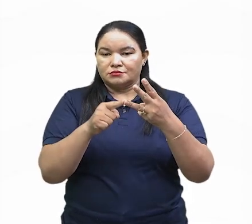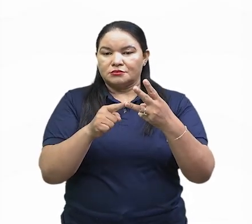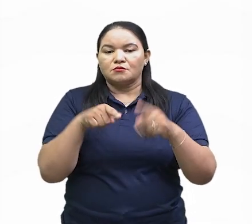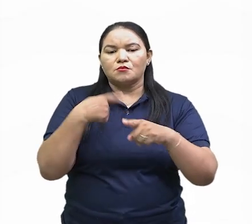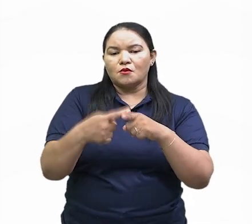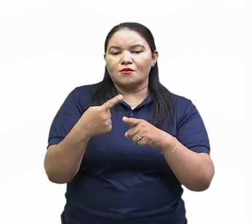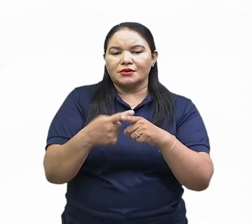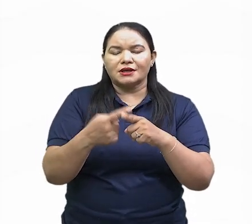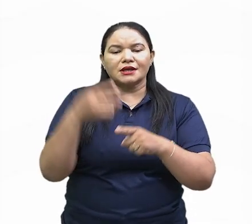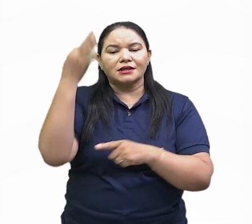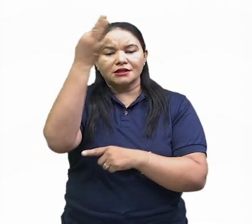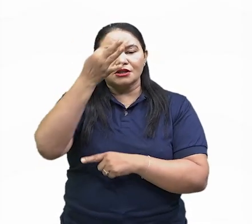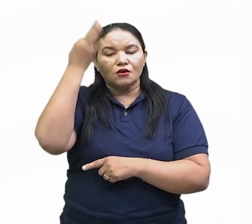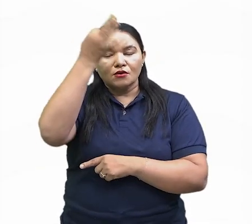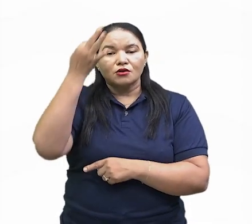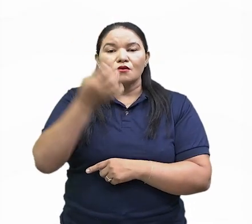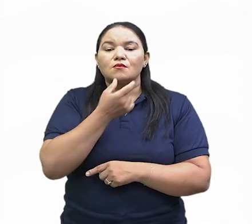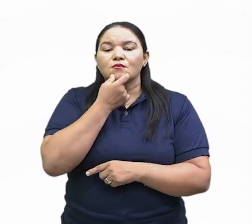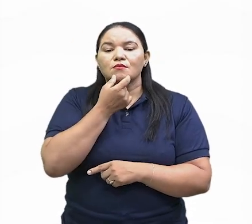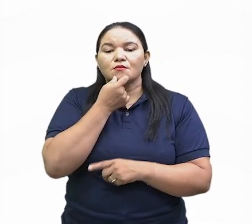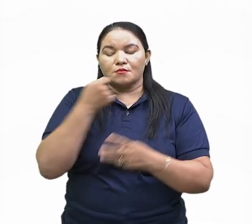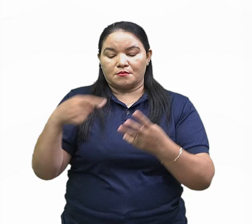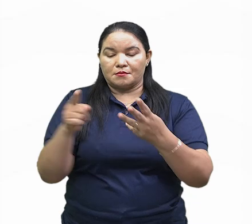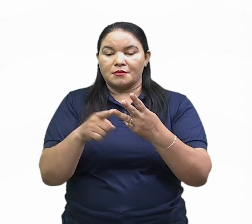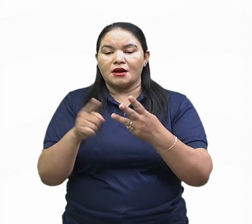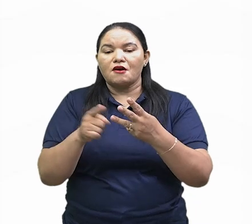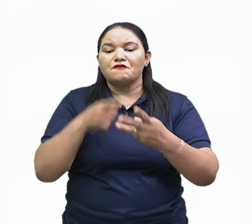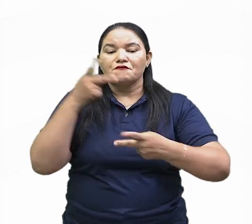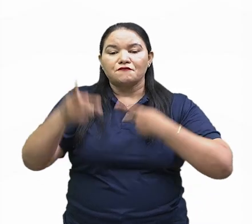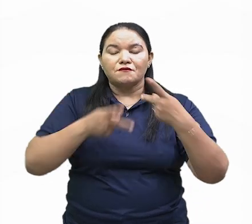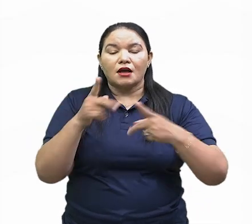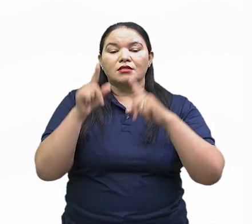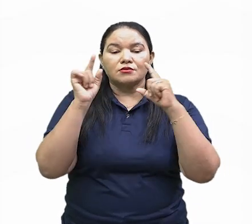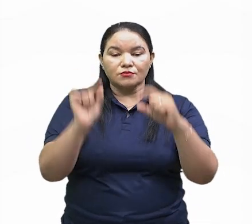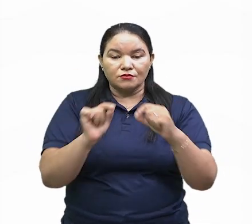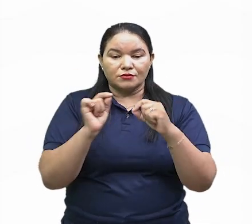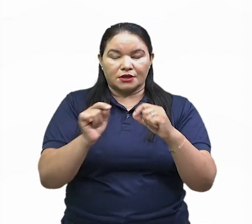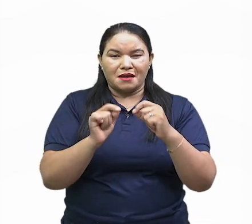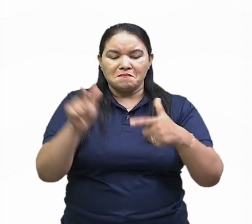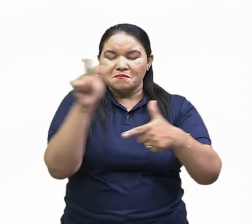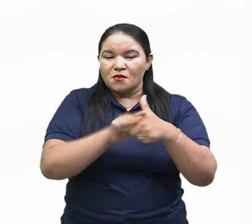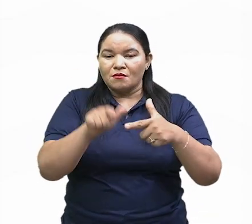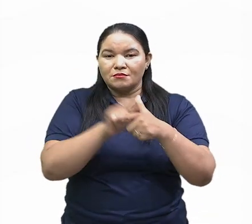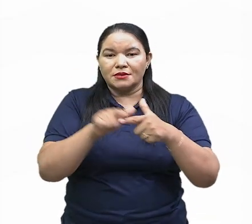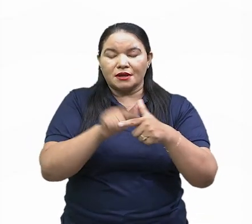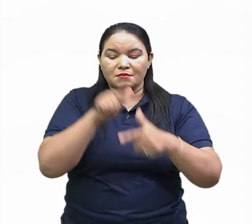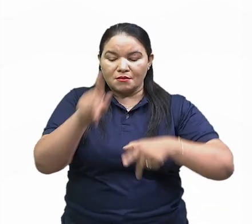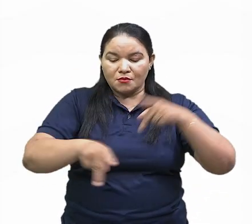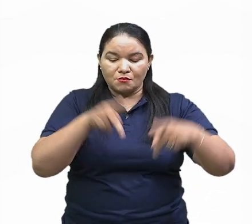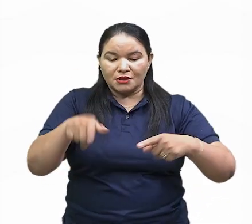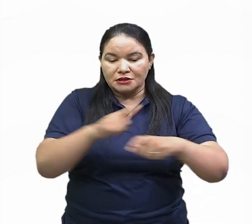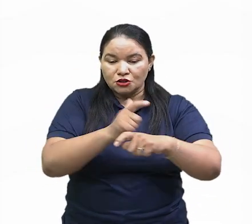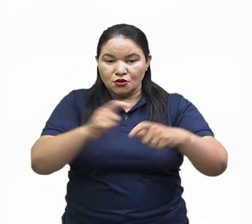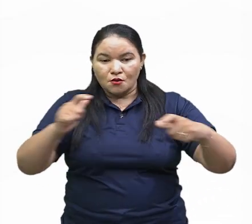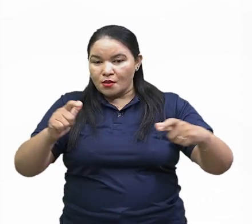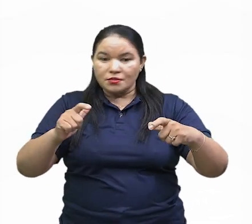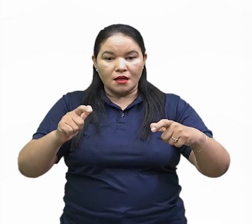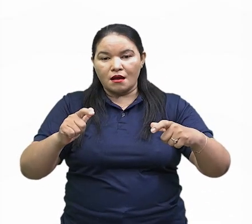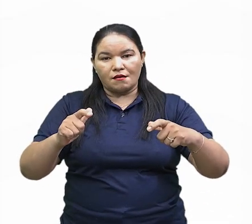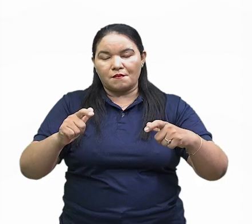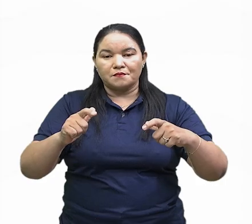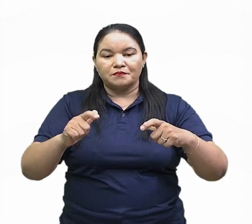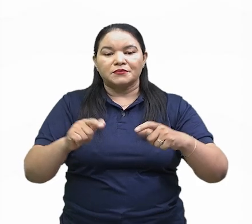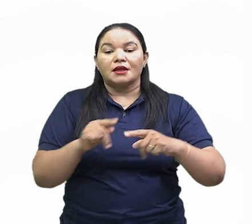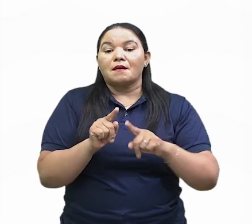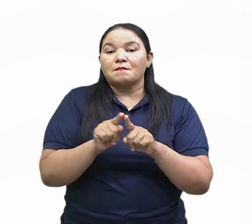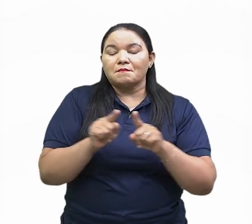a teoria reformista ou marxista acredita que o problema não é o crescimento populacional, mas sim,